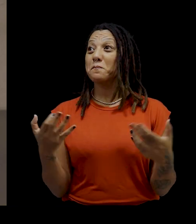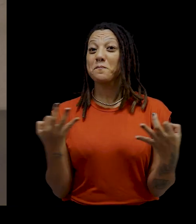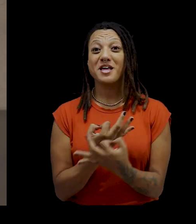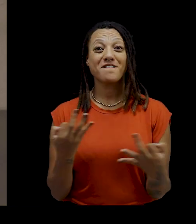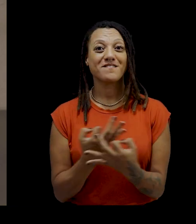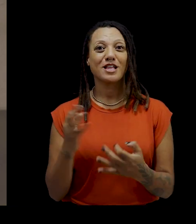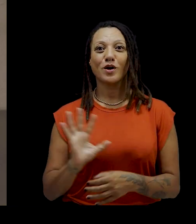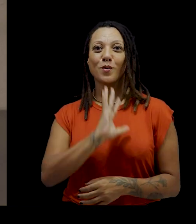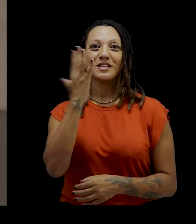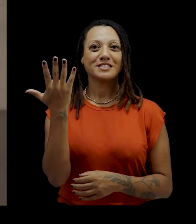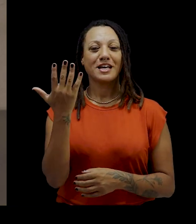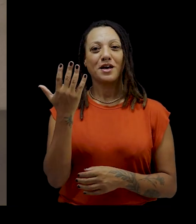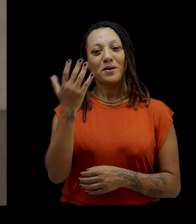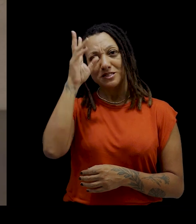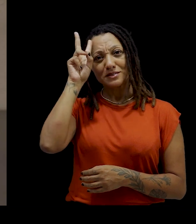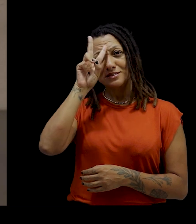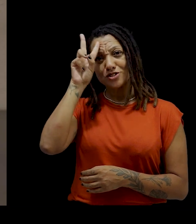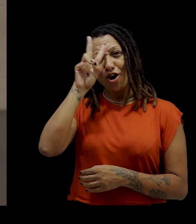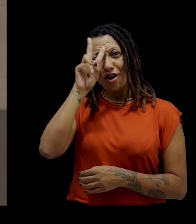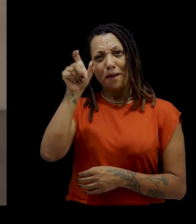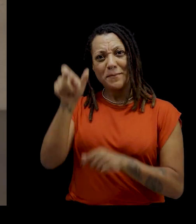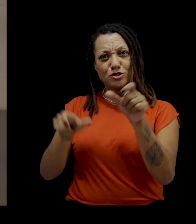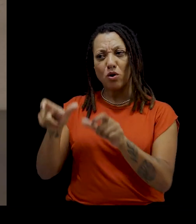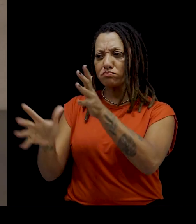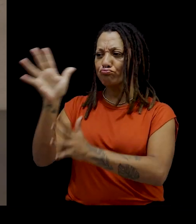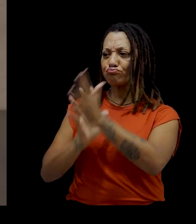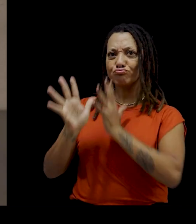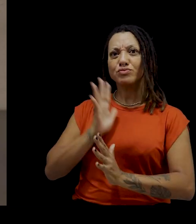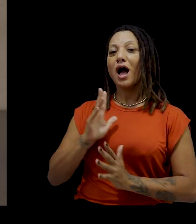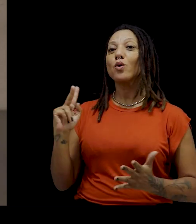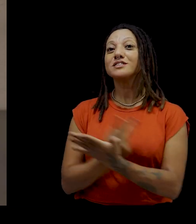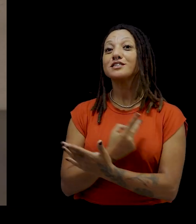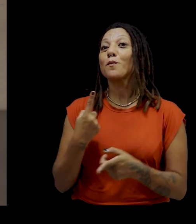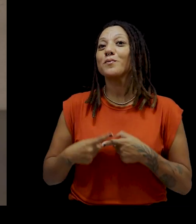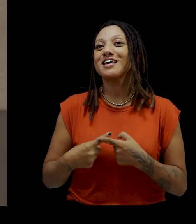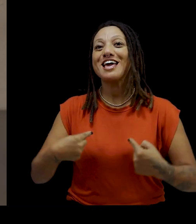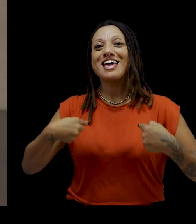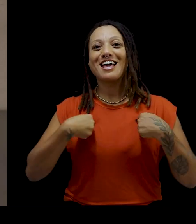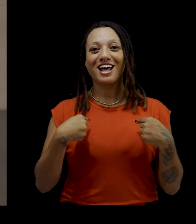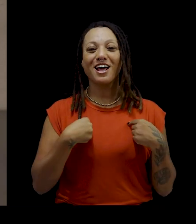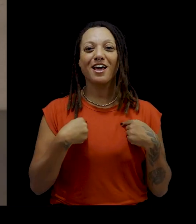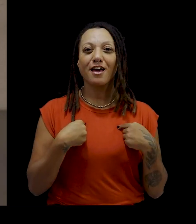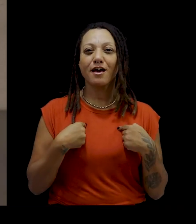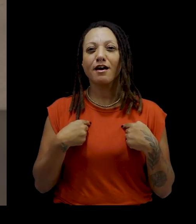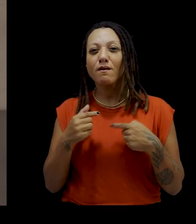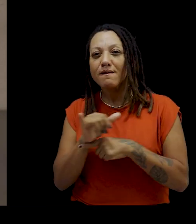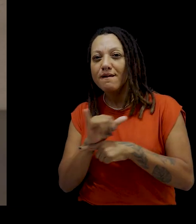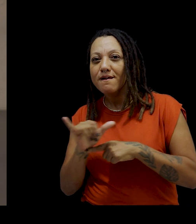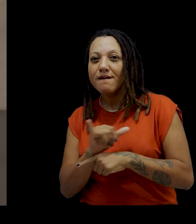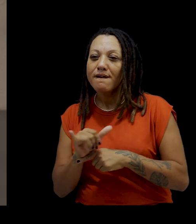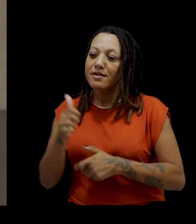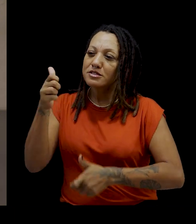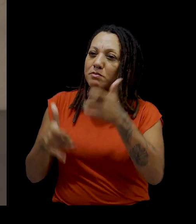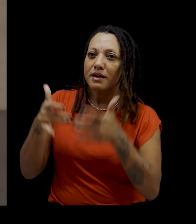terem acontecido, assim, de pessoas abrindo as histórias delas, não teriam acontecido se não fosse eu, a pessoa que foi atrás